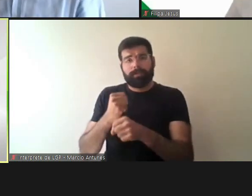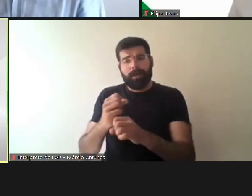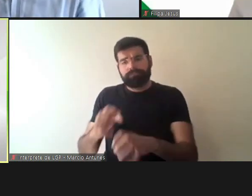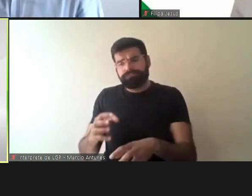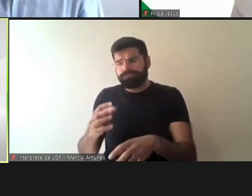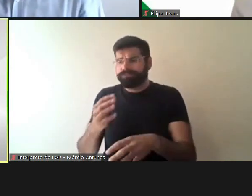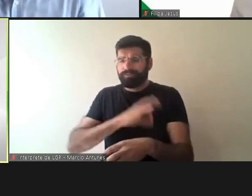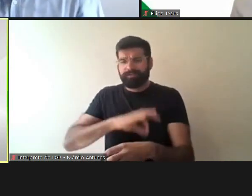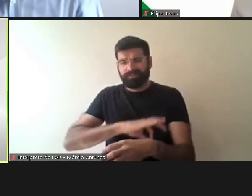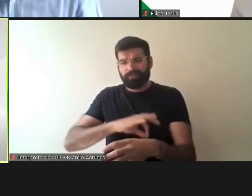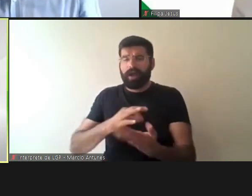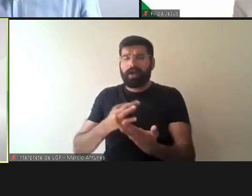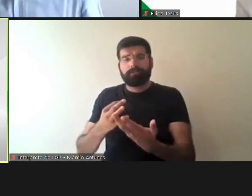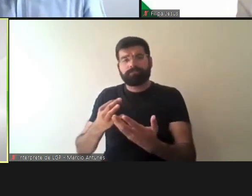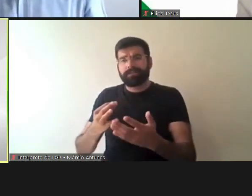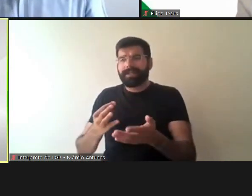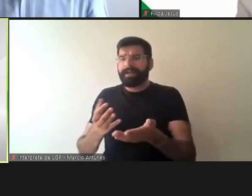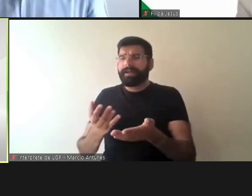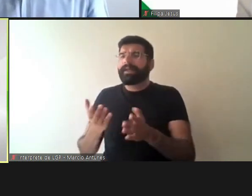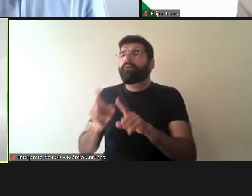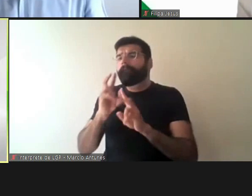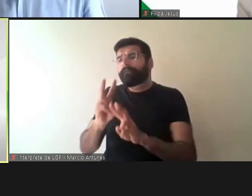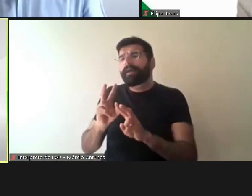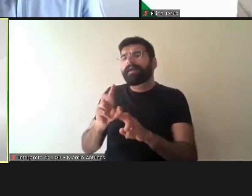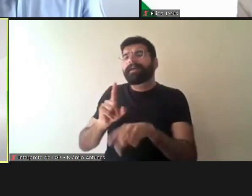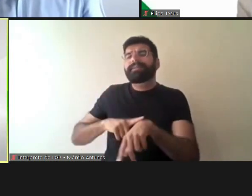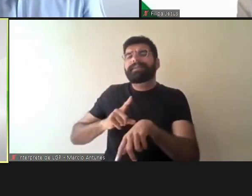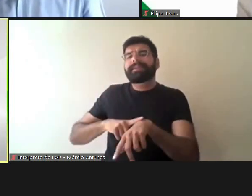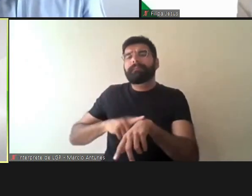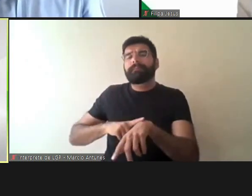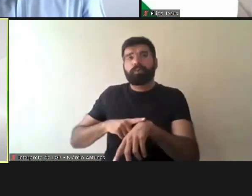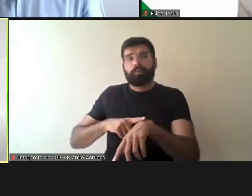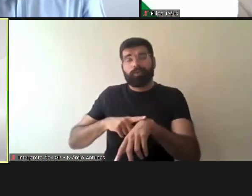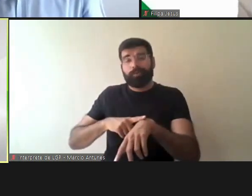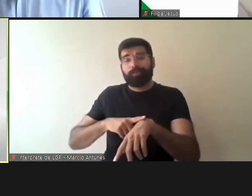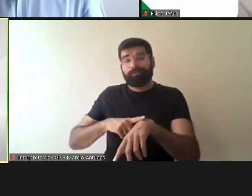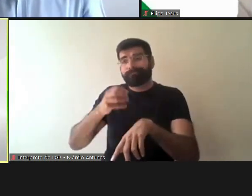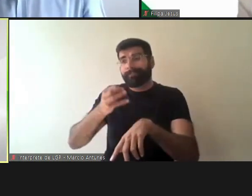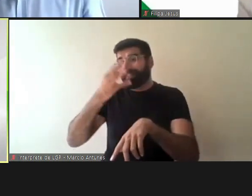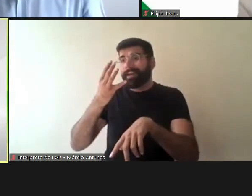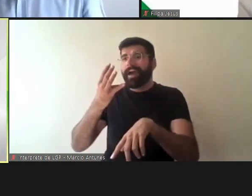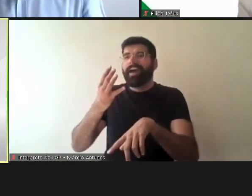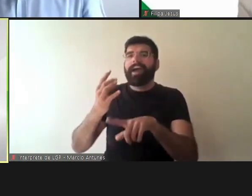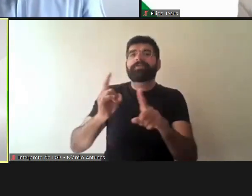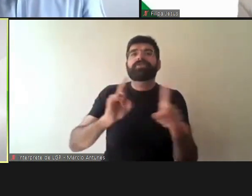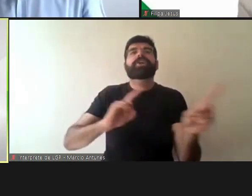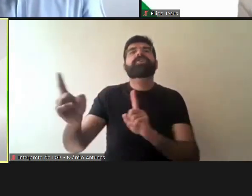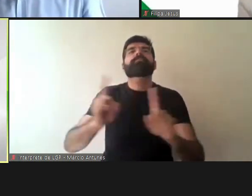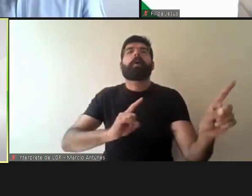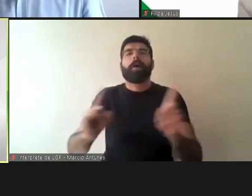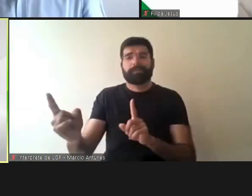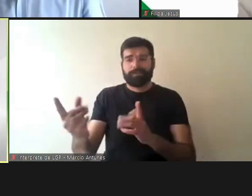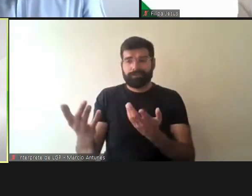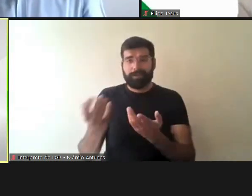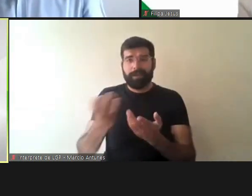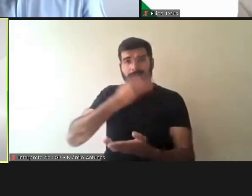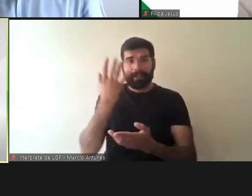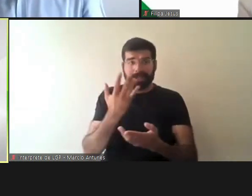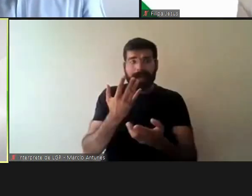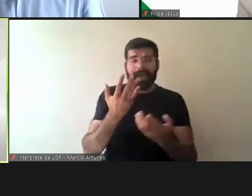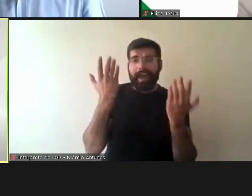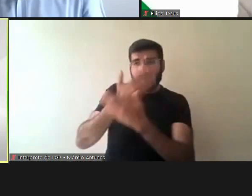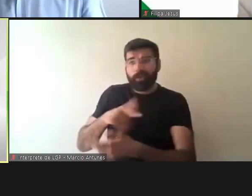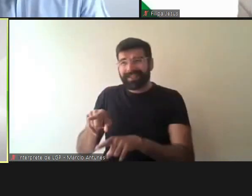profissional longos períodos do dia em deslocações pendulares, de manhã à noite, o que é